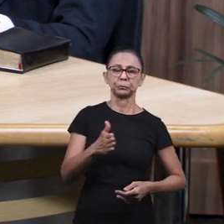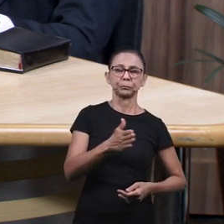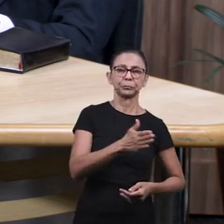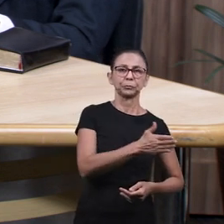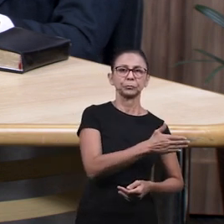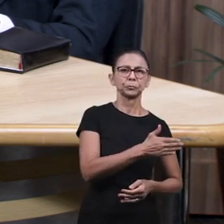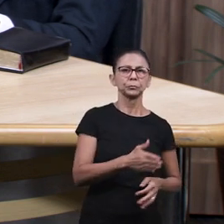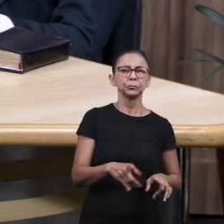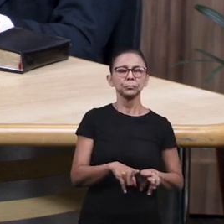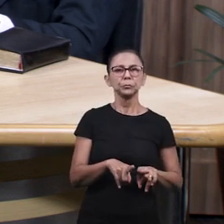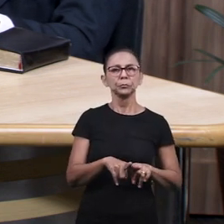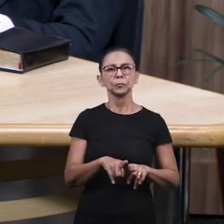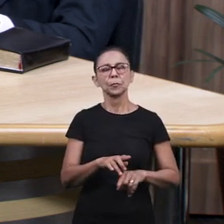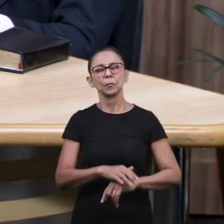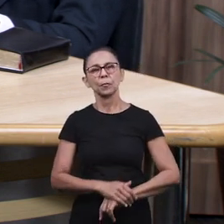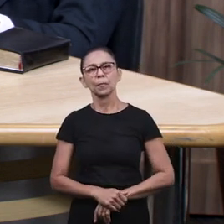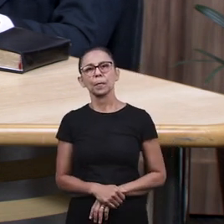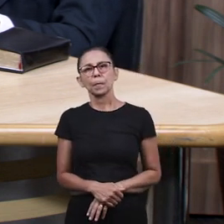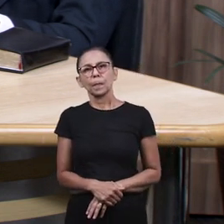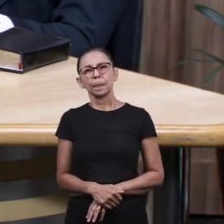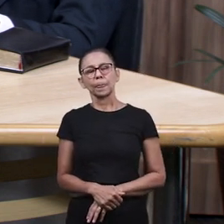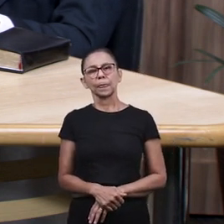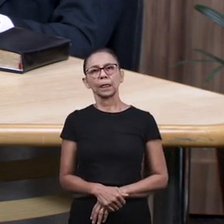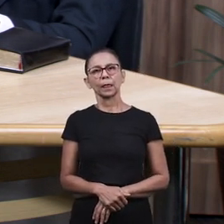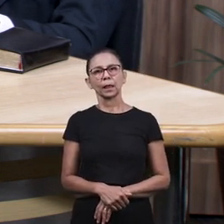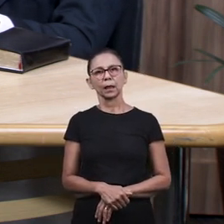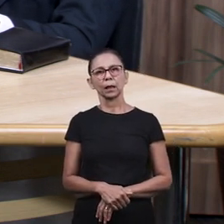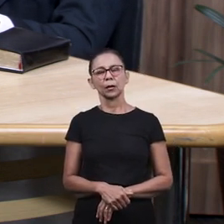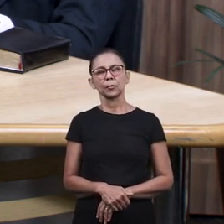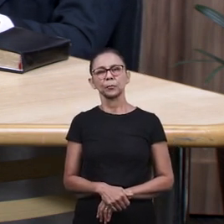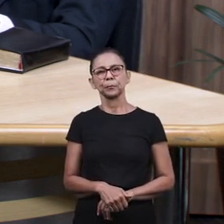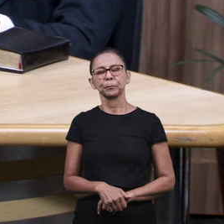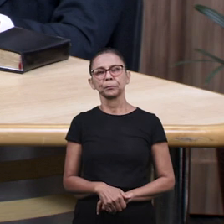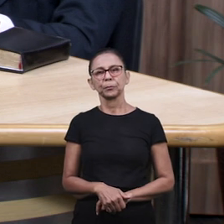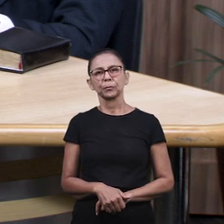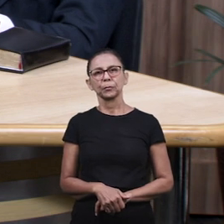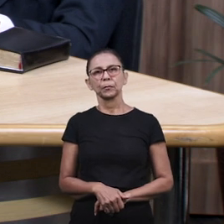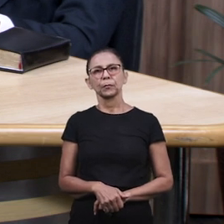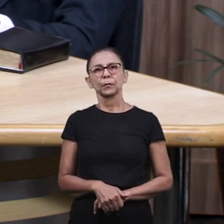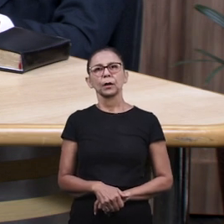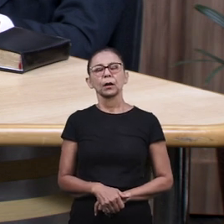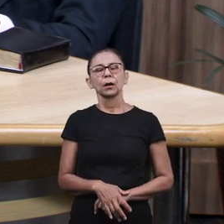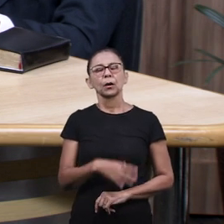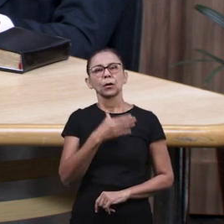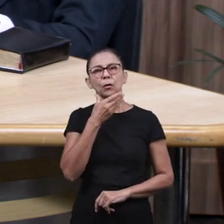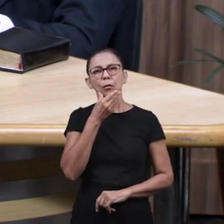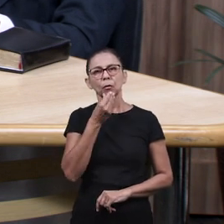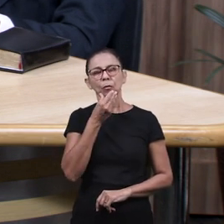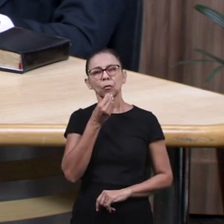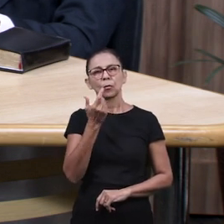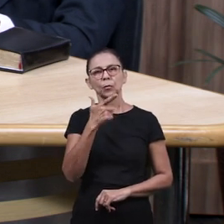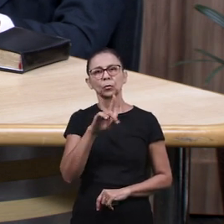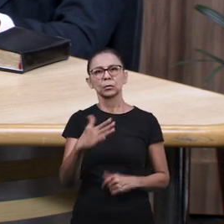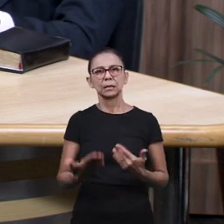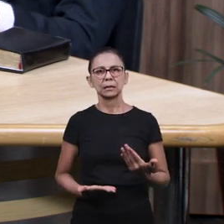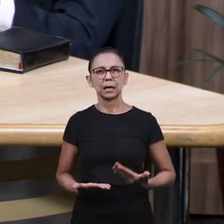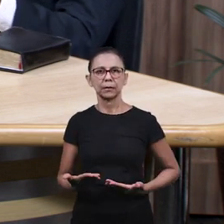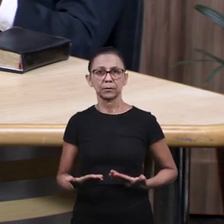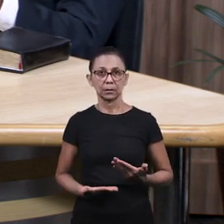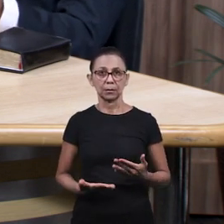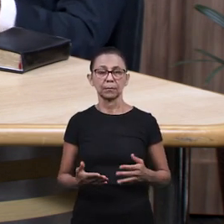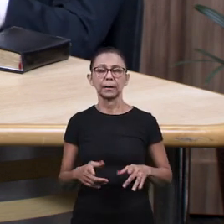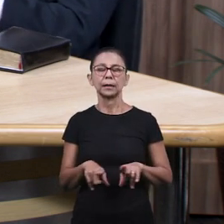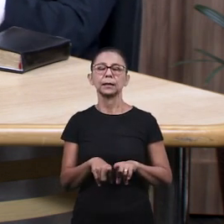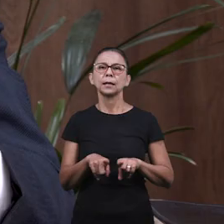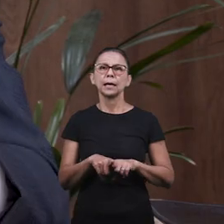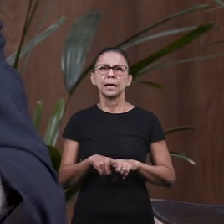ele foi cheio do Espírito Santo e para trabalhar no tabernáculo, fazendo